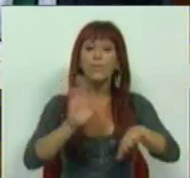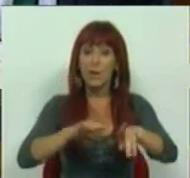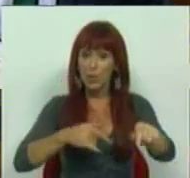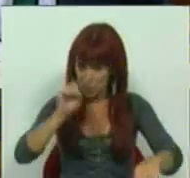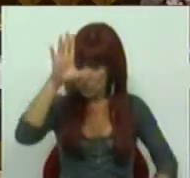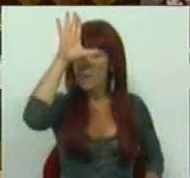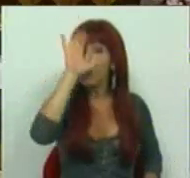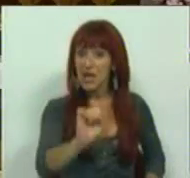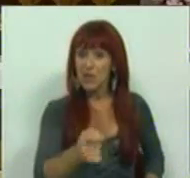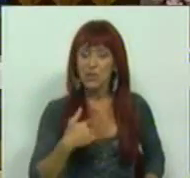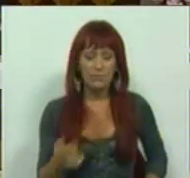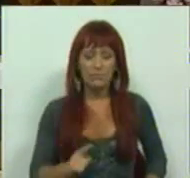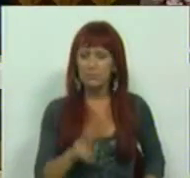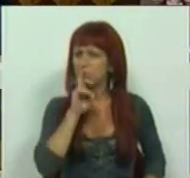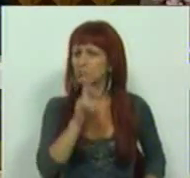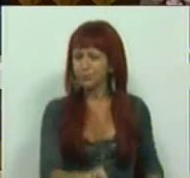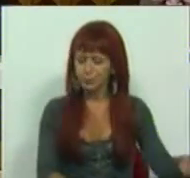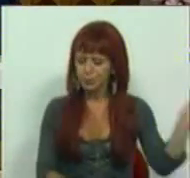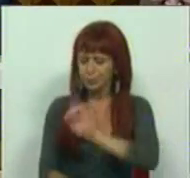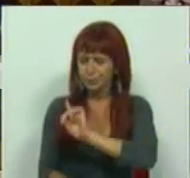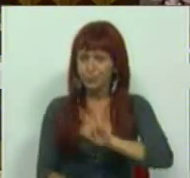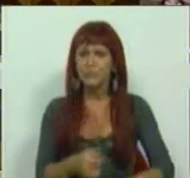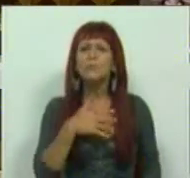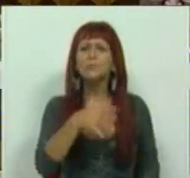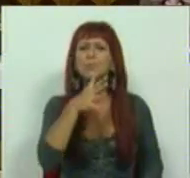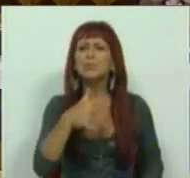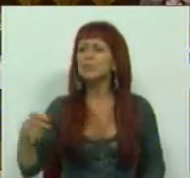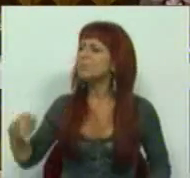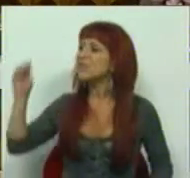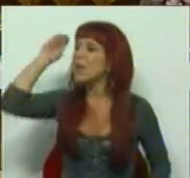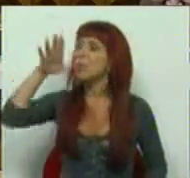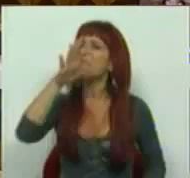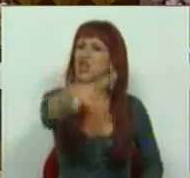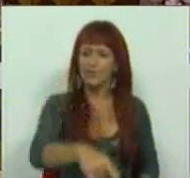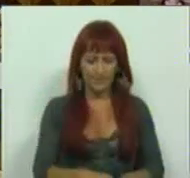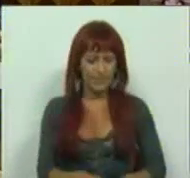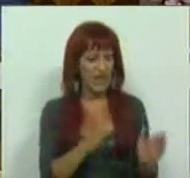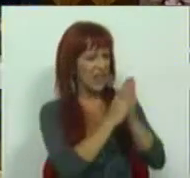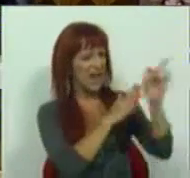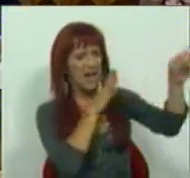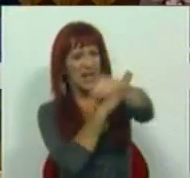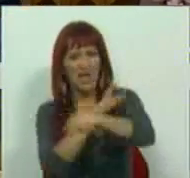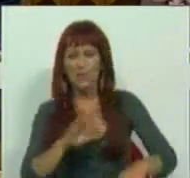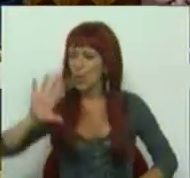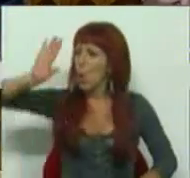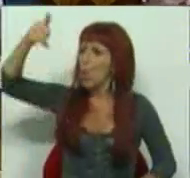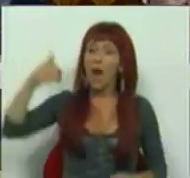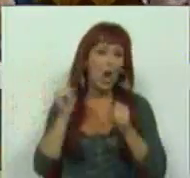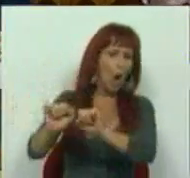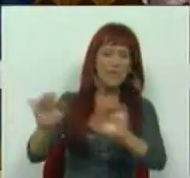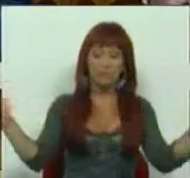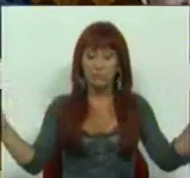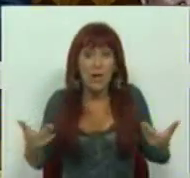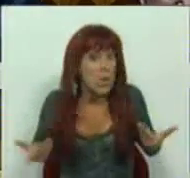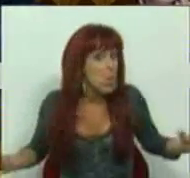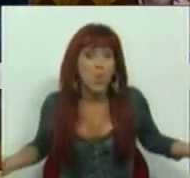é que o Primeiro-Ministro não responde às observações do Presidente da República, da Igreja ou de qualquer oposição. Não